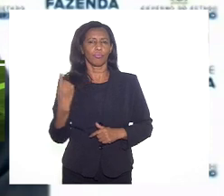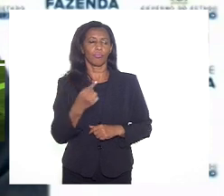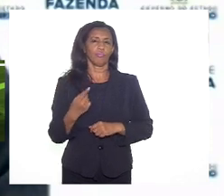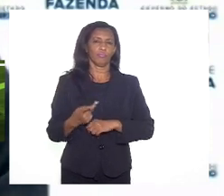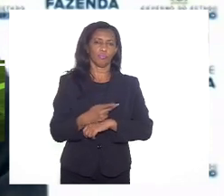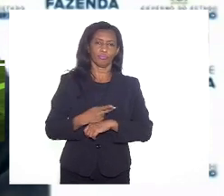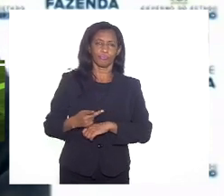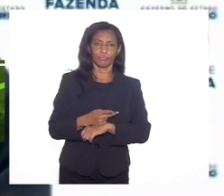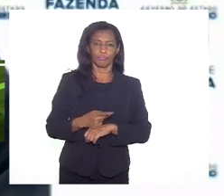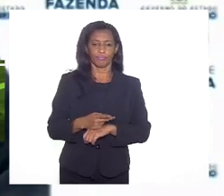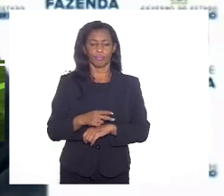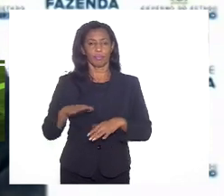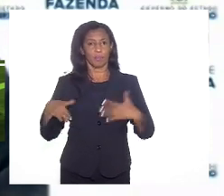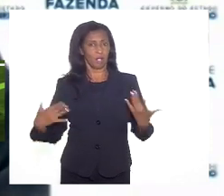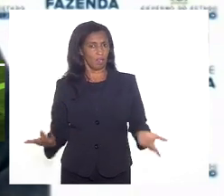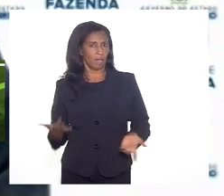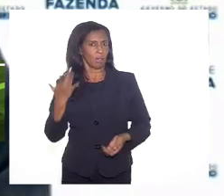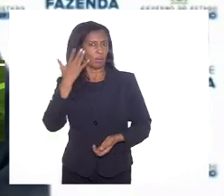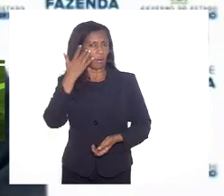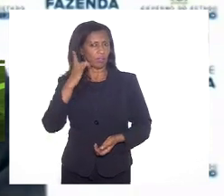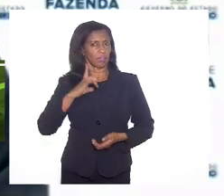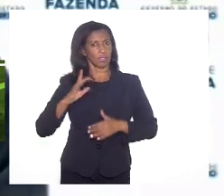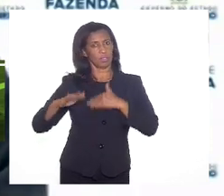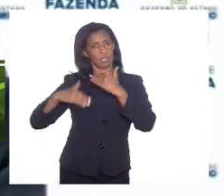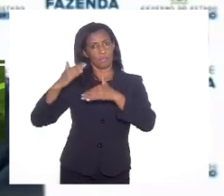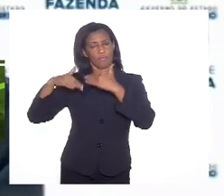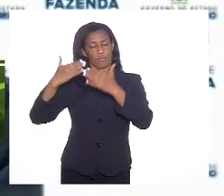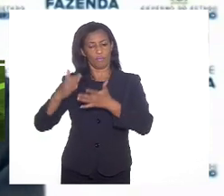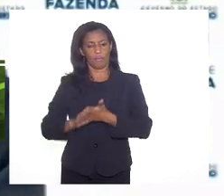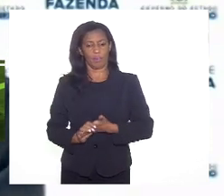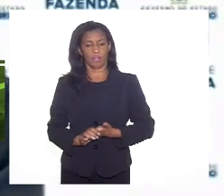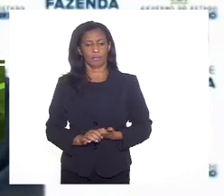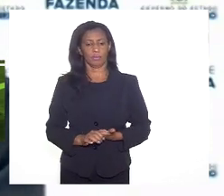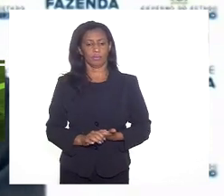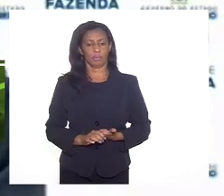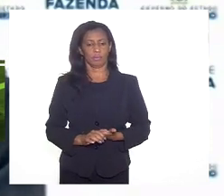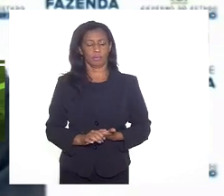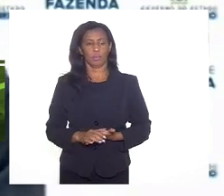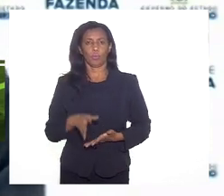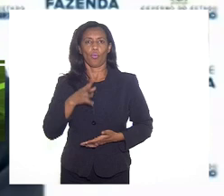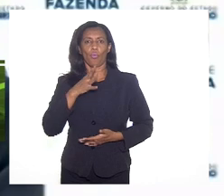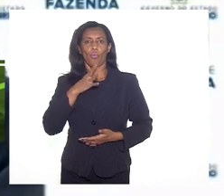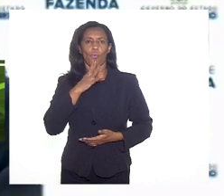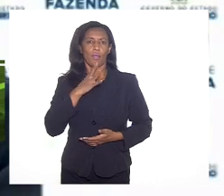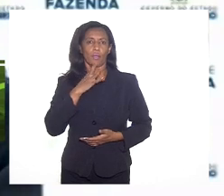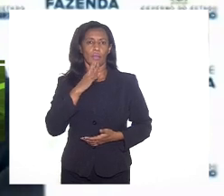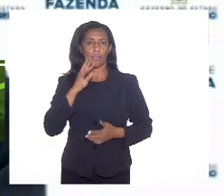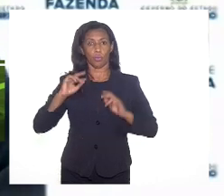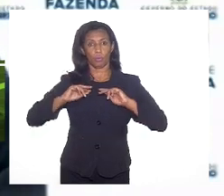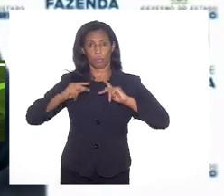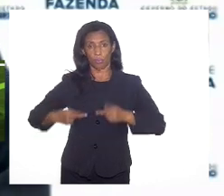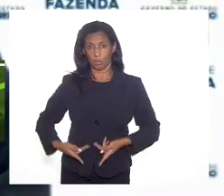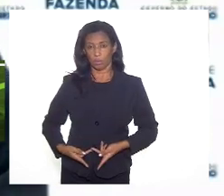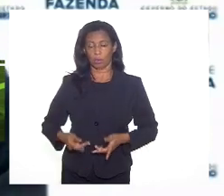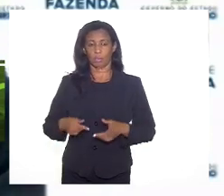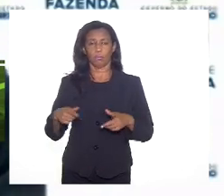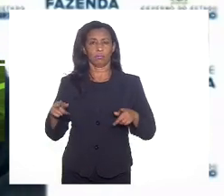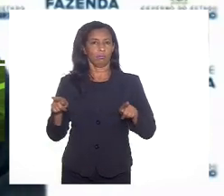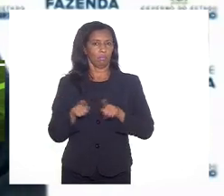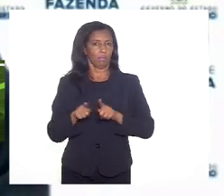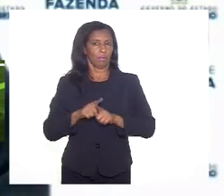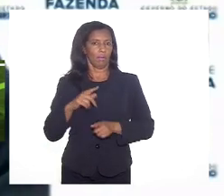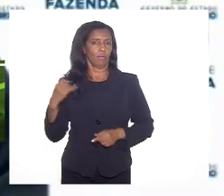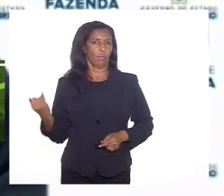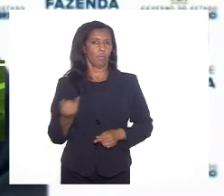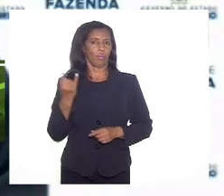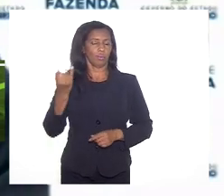que eu acho que a gente tem que ter desenvolvimento na área do conhecimento humano, e a gente teve a oportunidade de